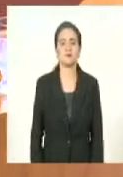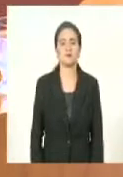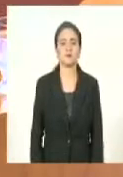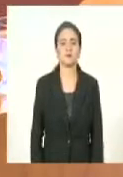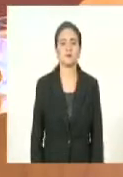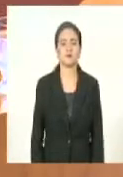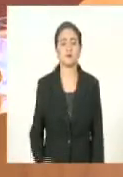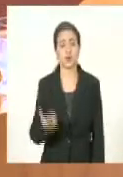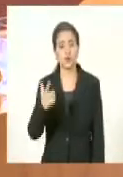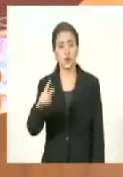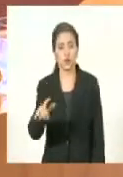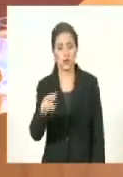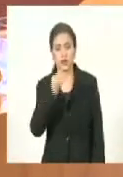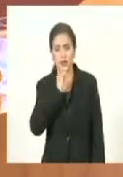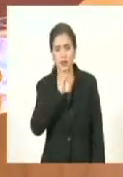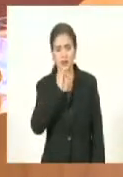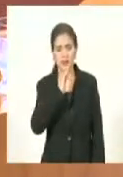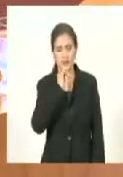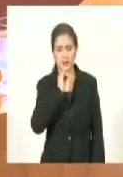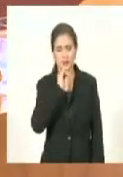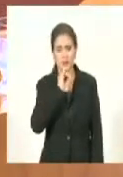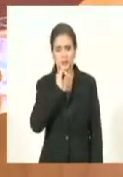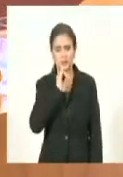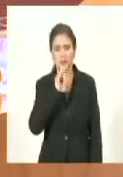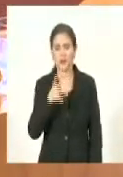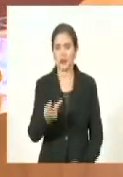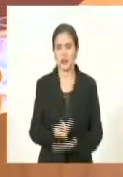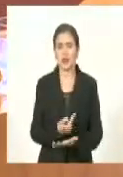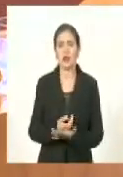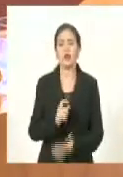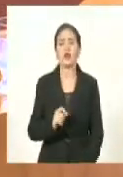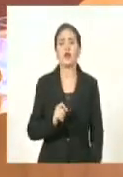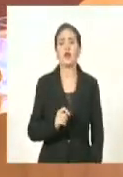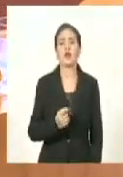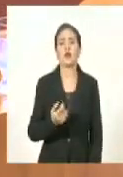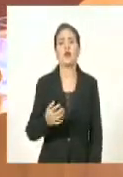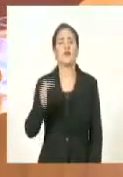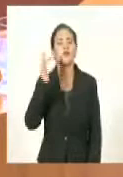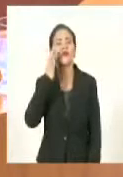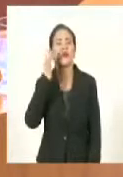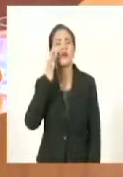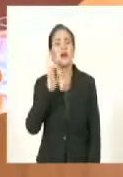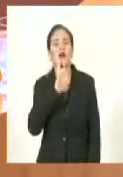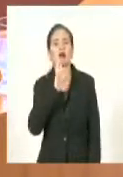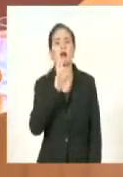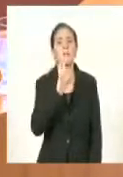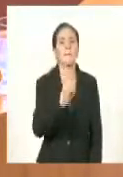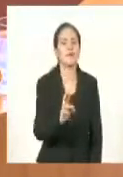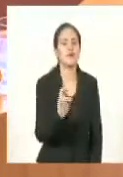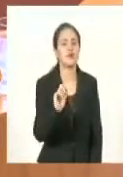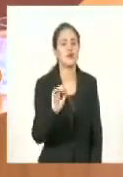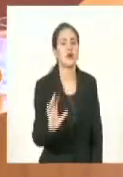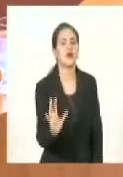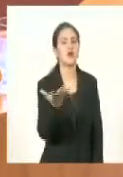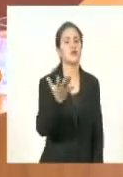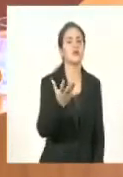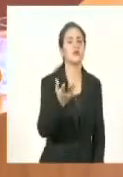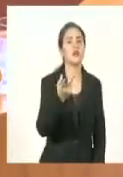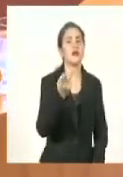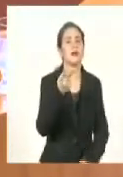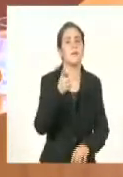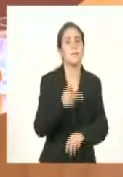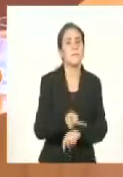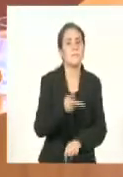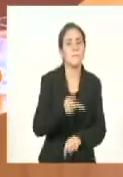Outro exemplo das contradições e da retórica vazia foi a resposta dada pelo governador sobre o resgate em Pedrinhas. Muitos aqui viram.